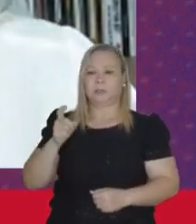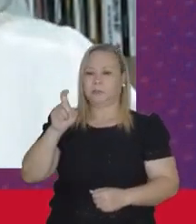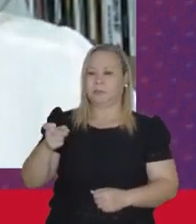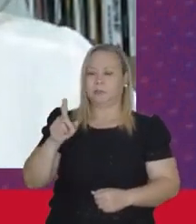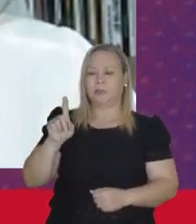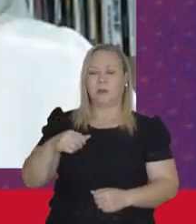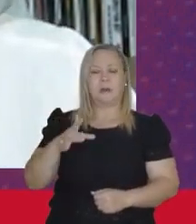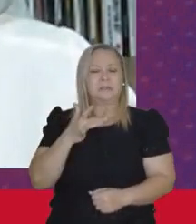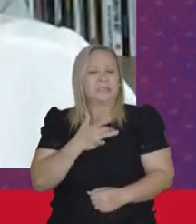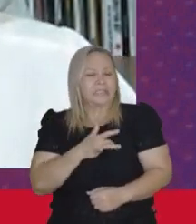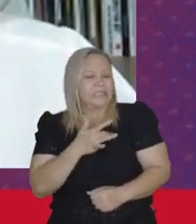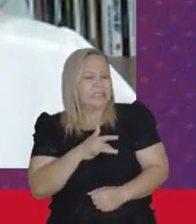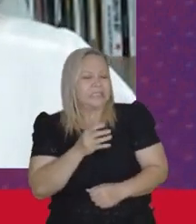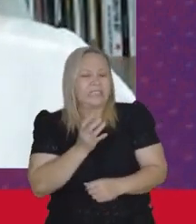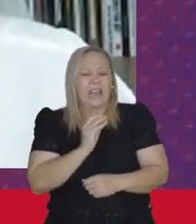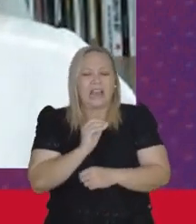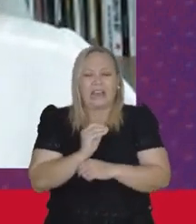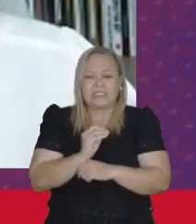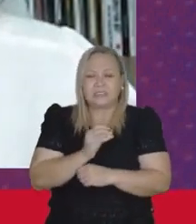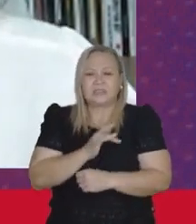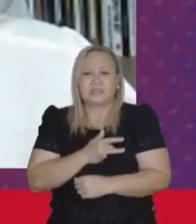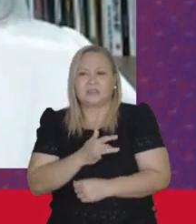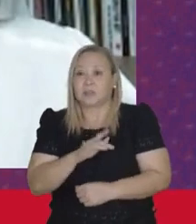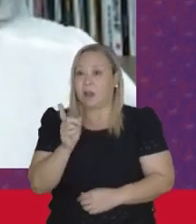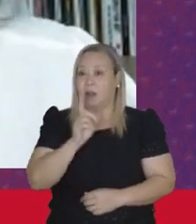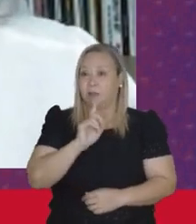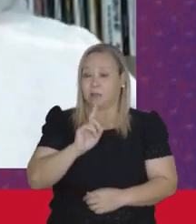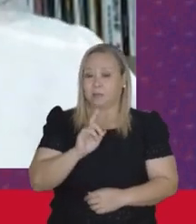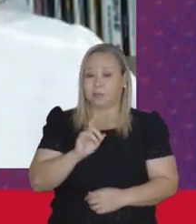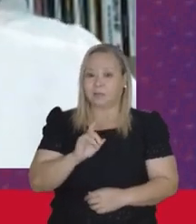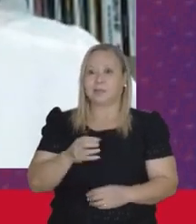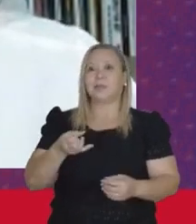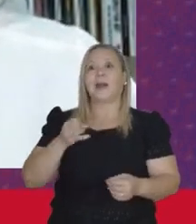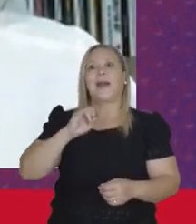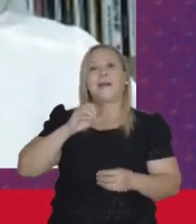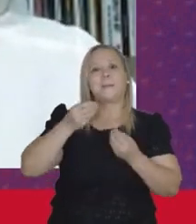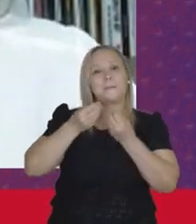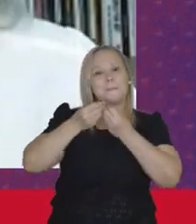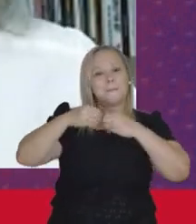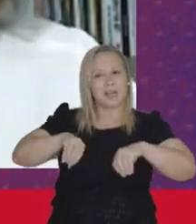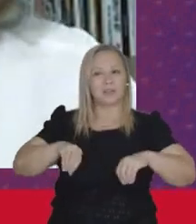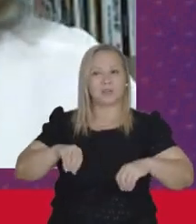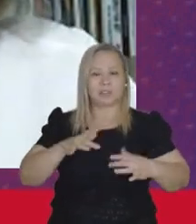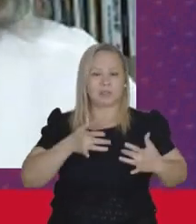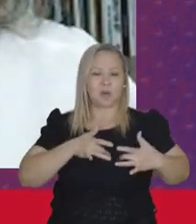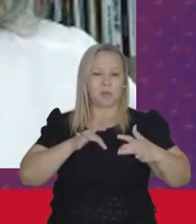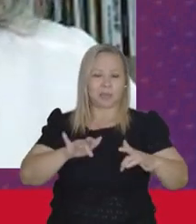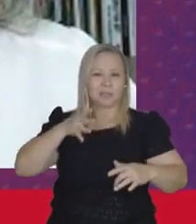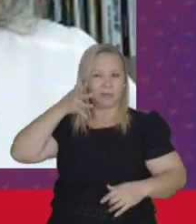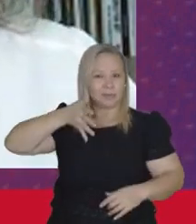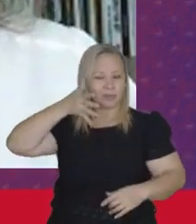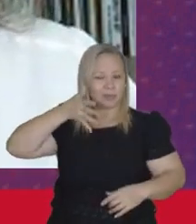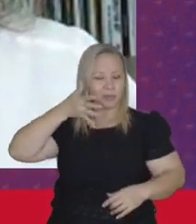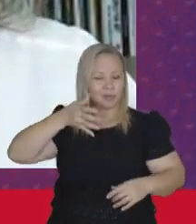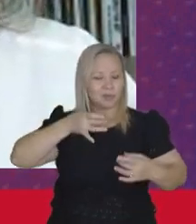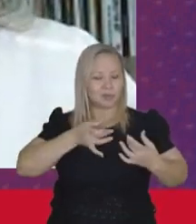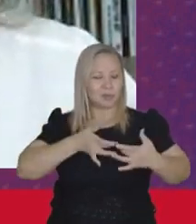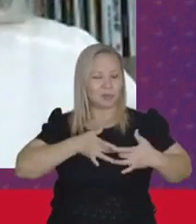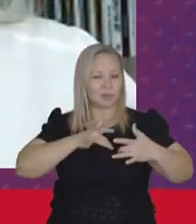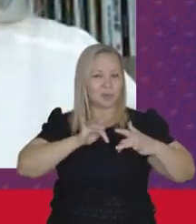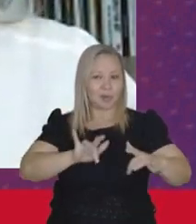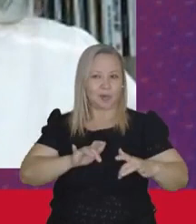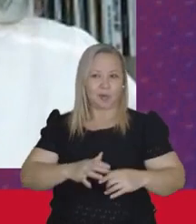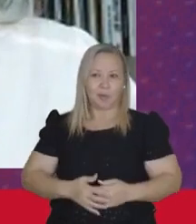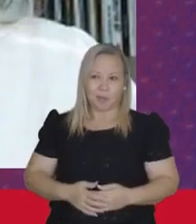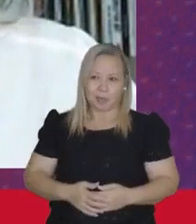o discurso da compaixão, ele vem em prejuízo ao enfoque do sujeito de direito,